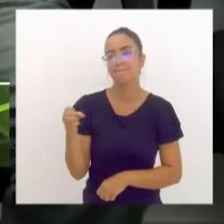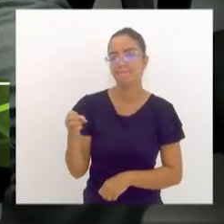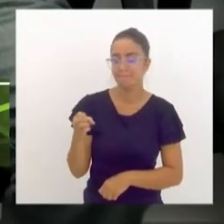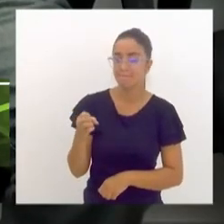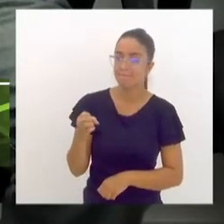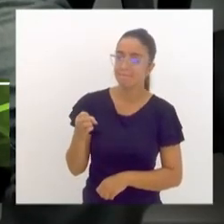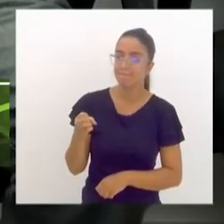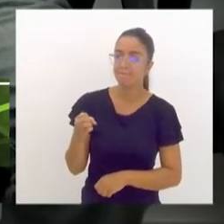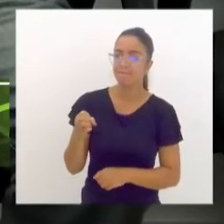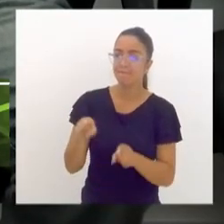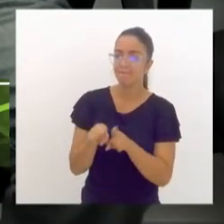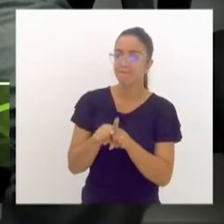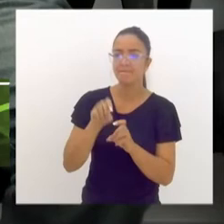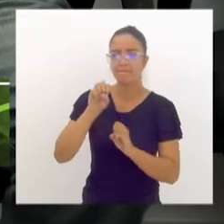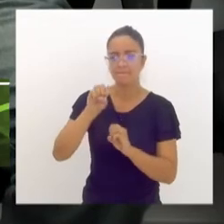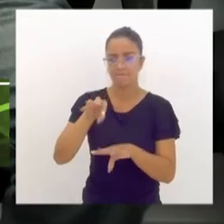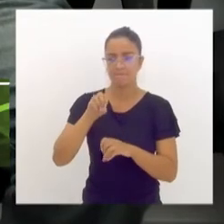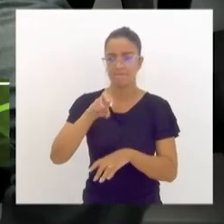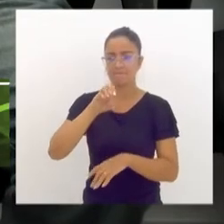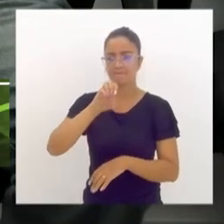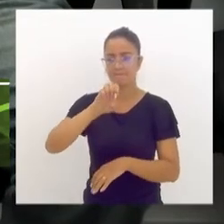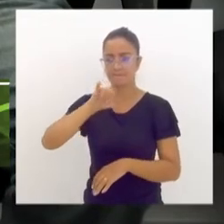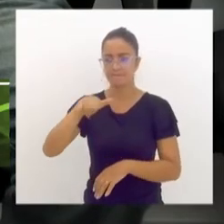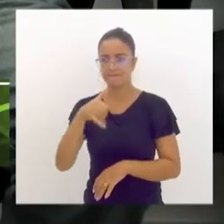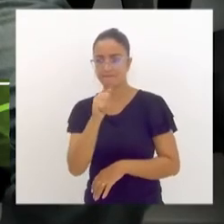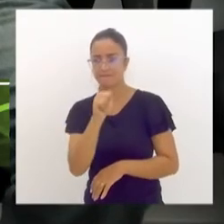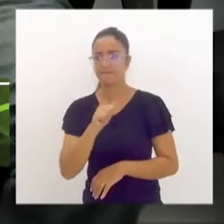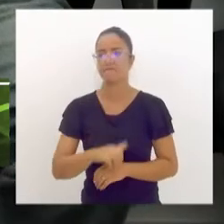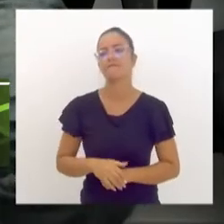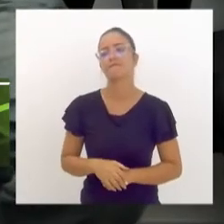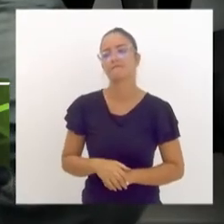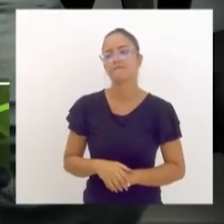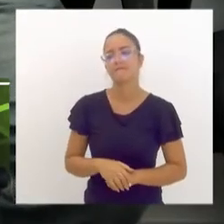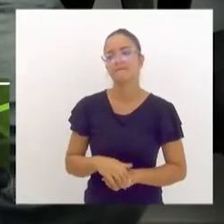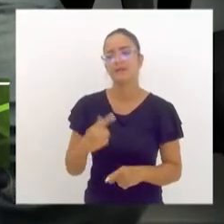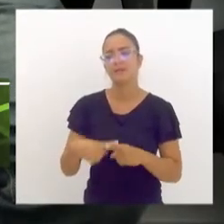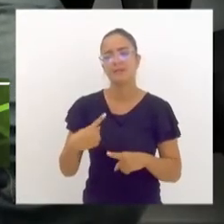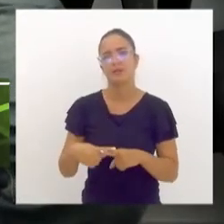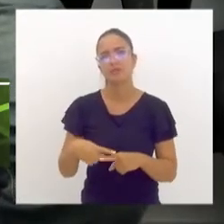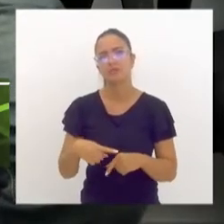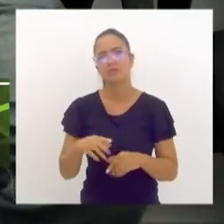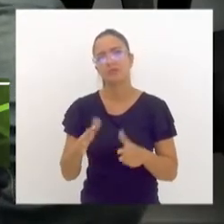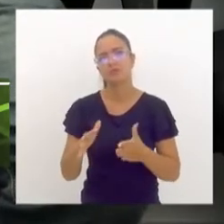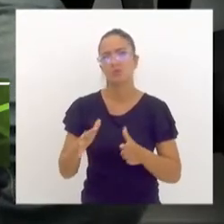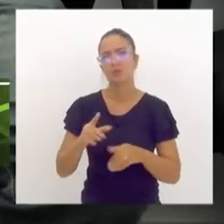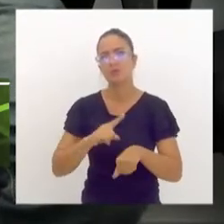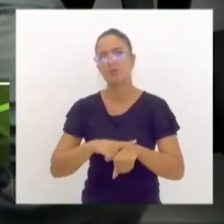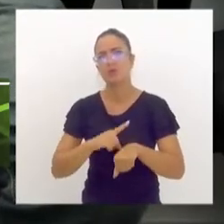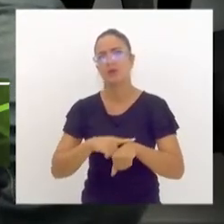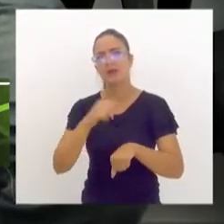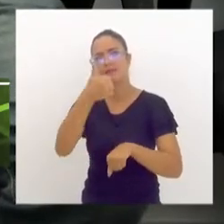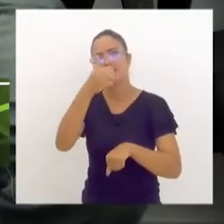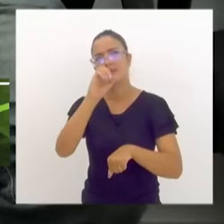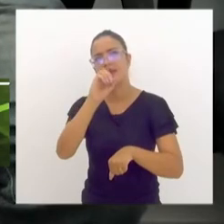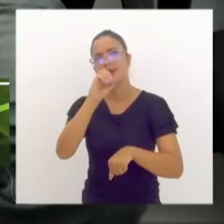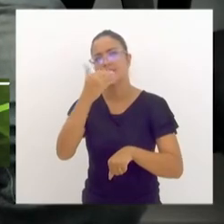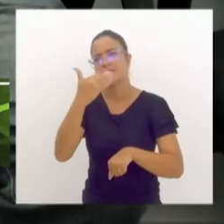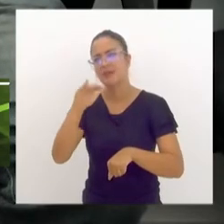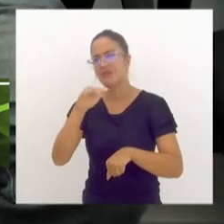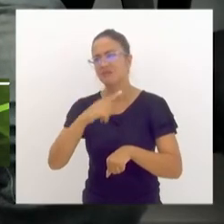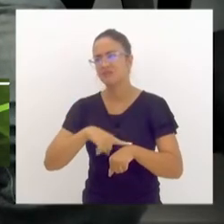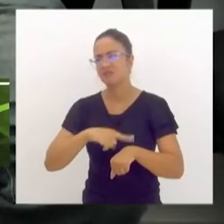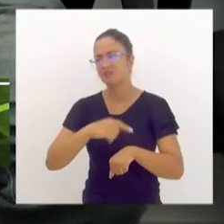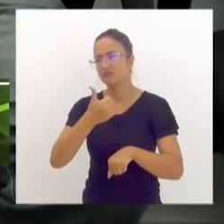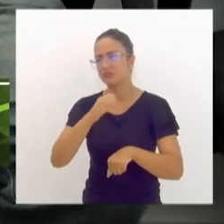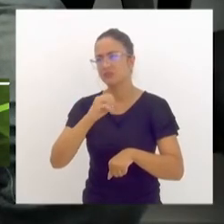para que ele possa, ao final, por volta de 10h35, quando termina o período de